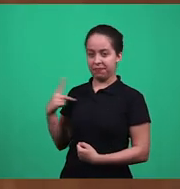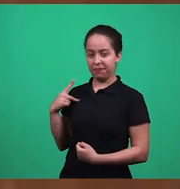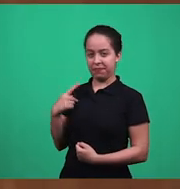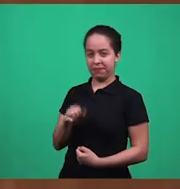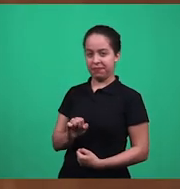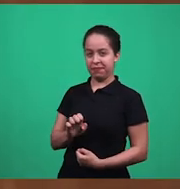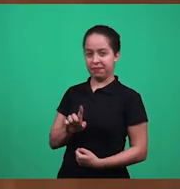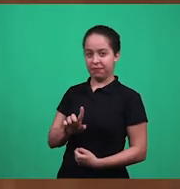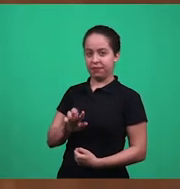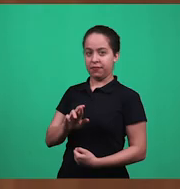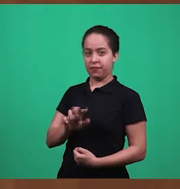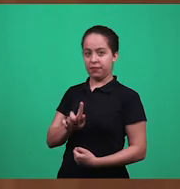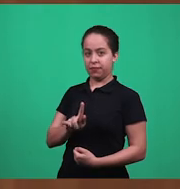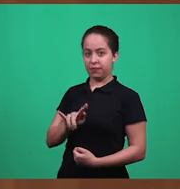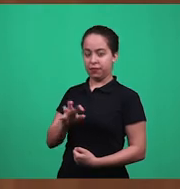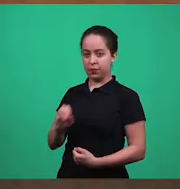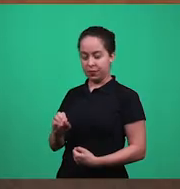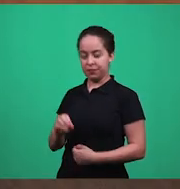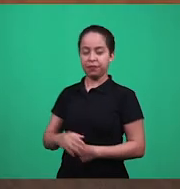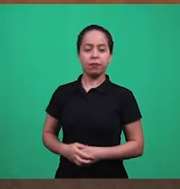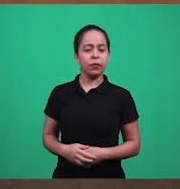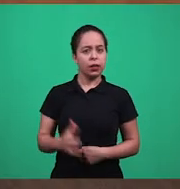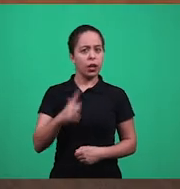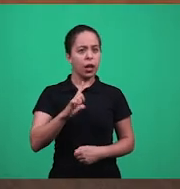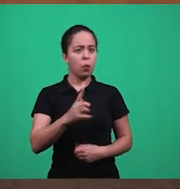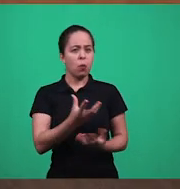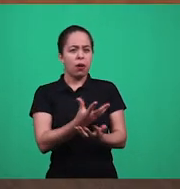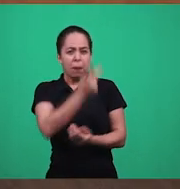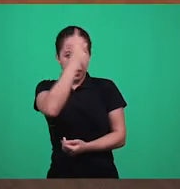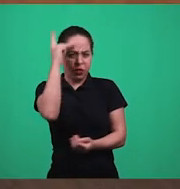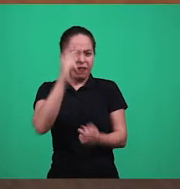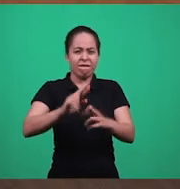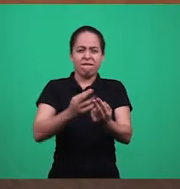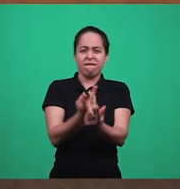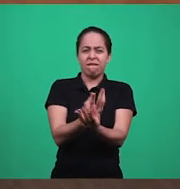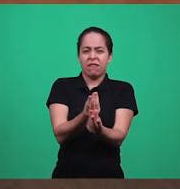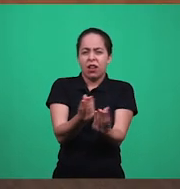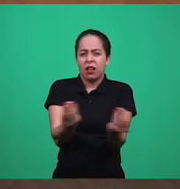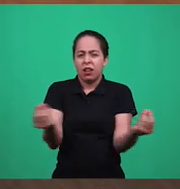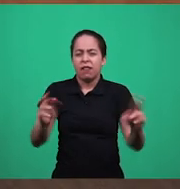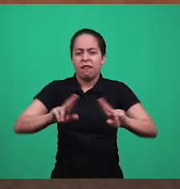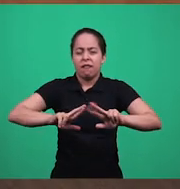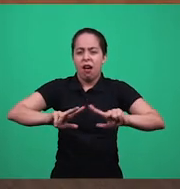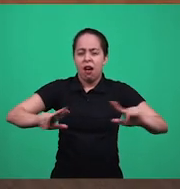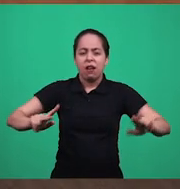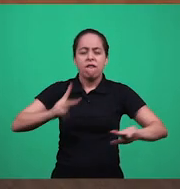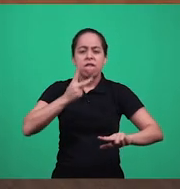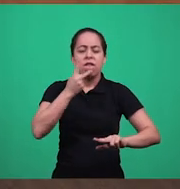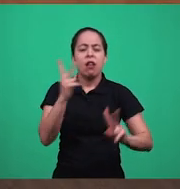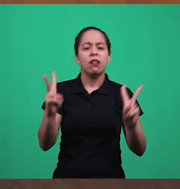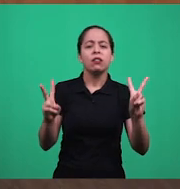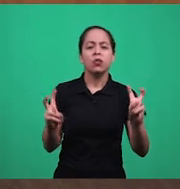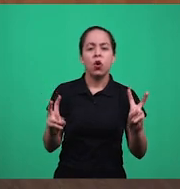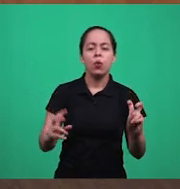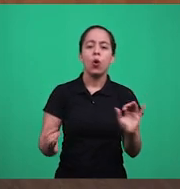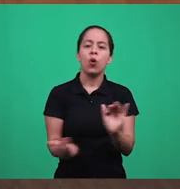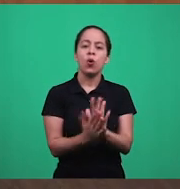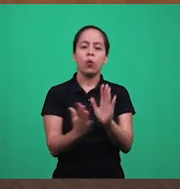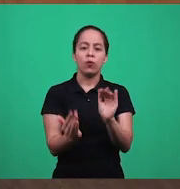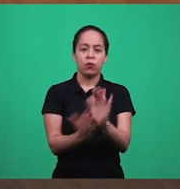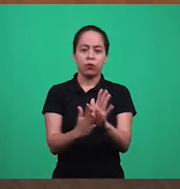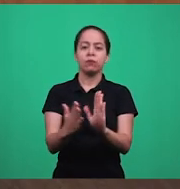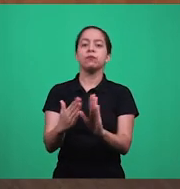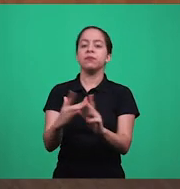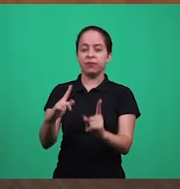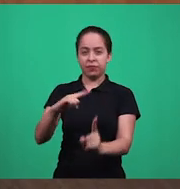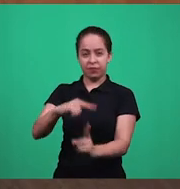Sérgio. Obrigado, pastor Daniel Moreira. Muitos daqueles que nos assistem têm comentado sobre o quadro O Louvor da Igreja